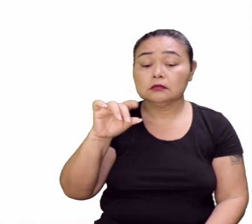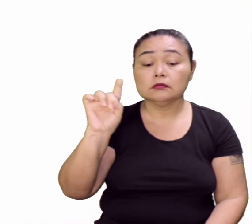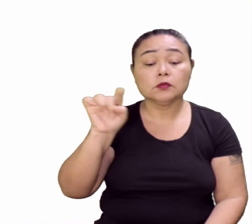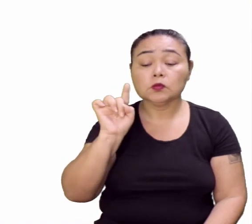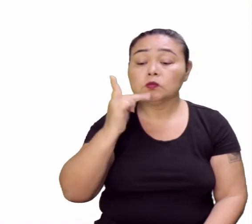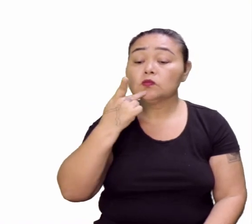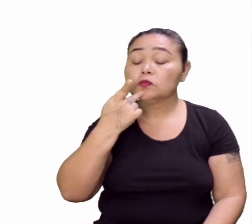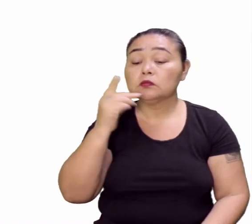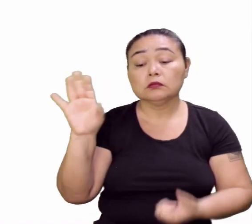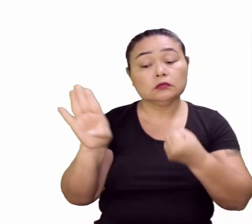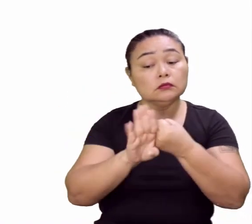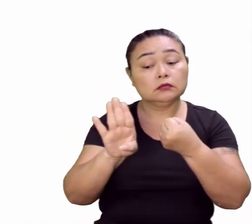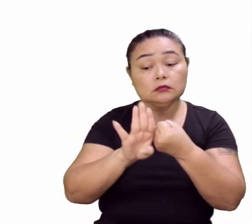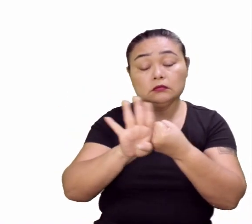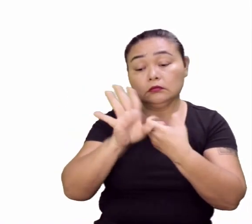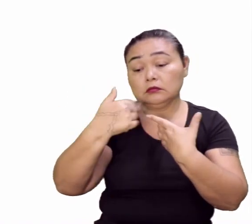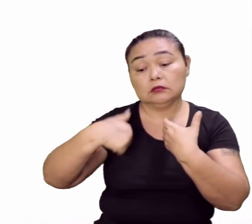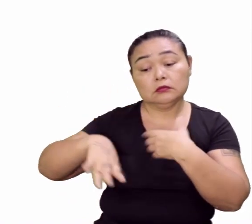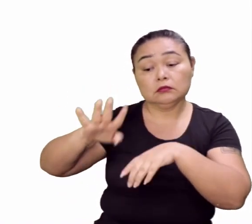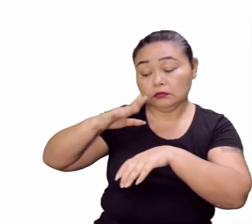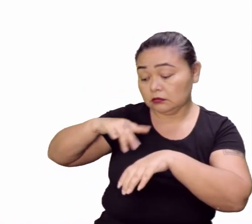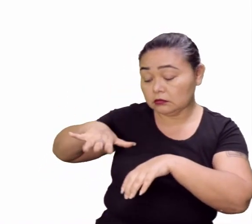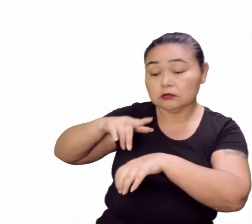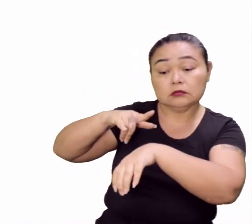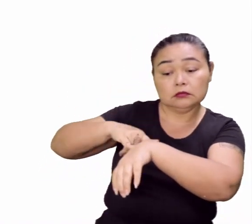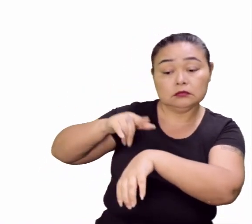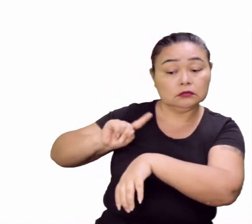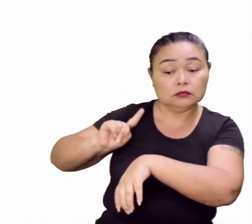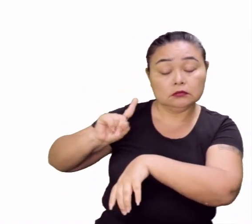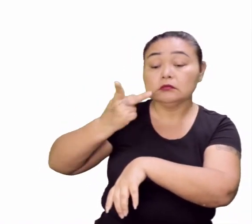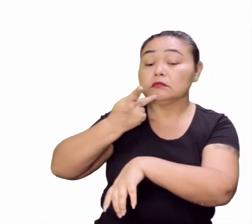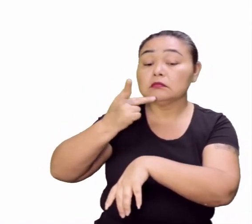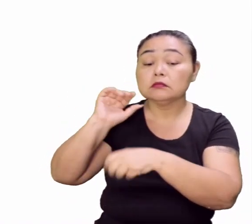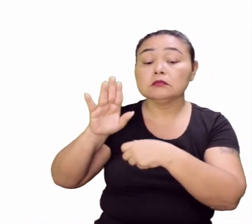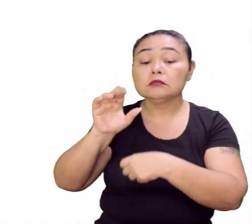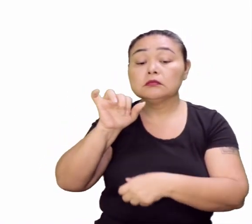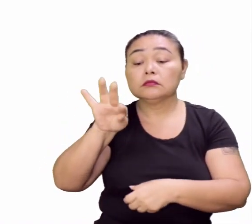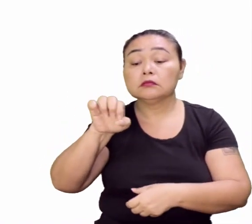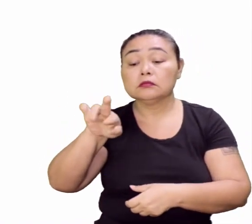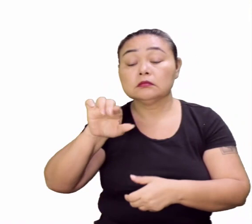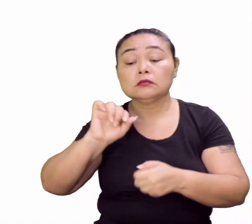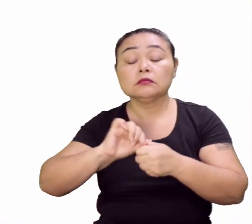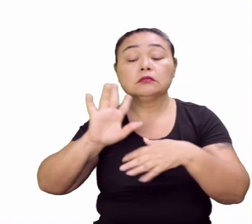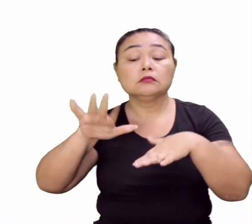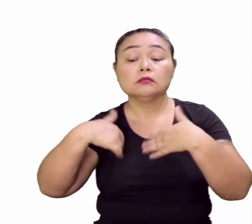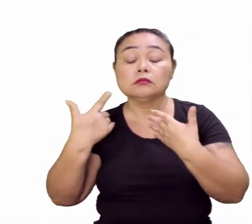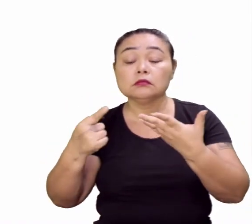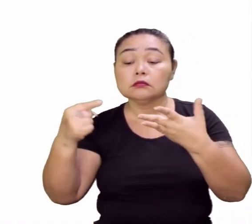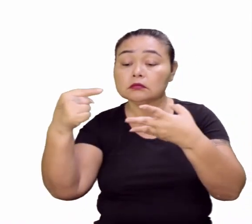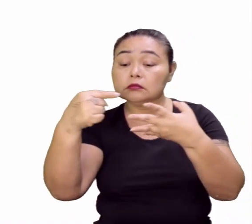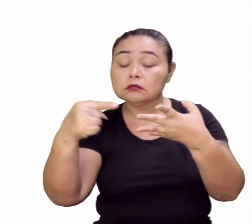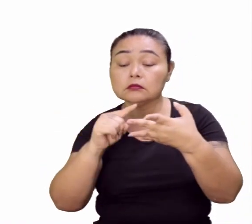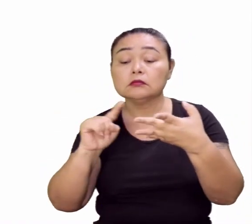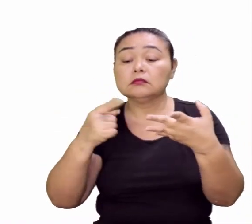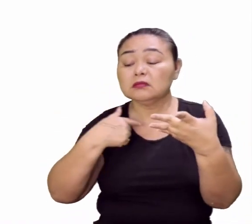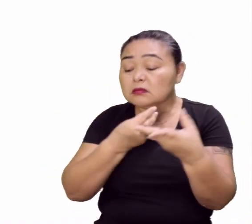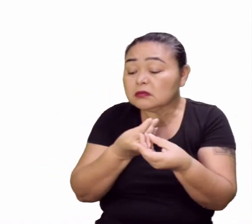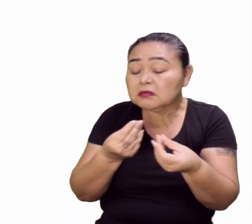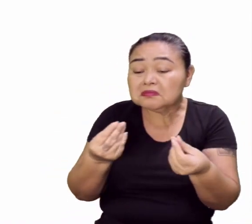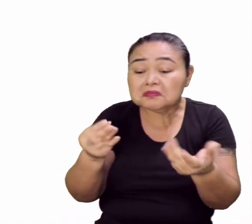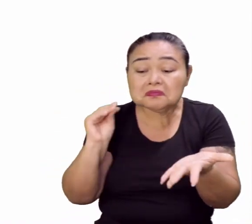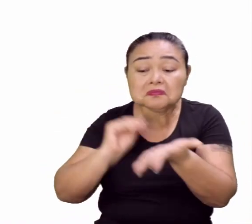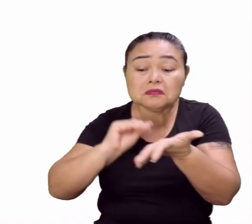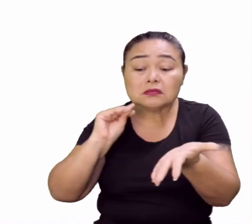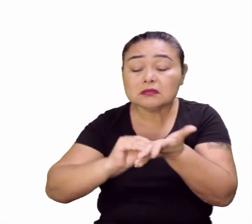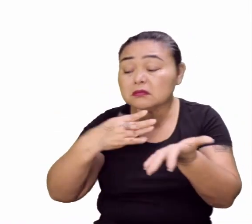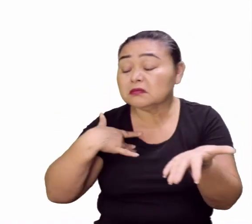do substantivo sanitário, o vaso sanitário, não. Questão sanitária está relacionado à questão insalubre, questão de